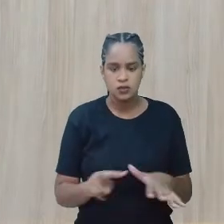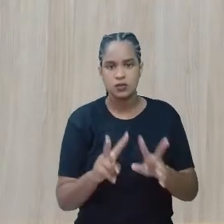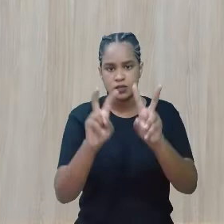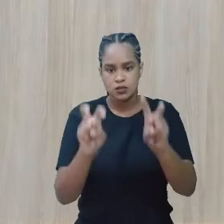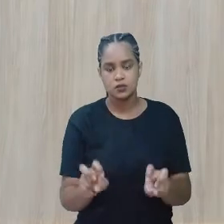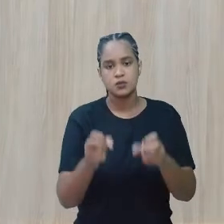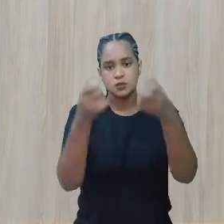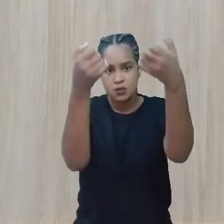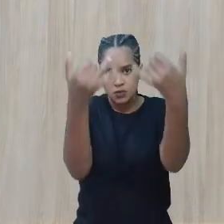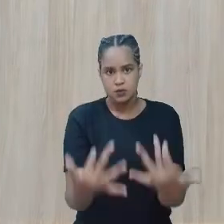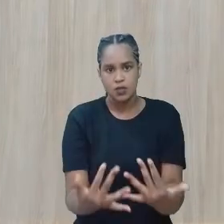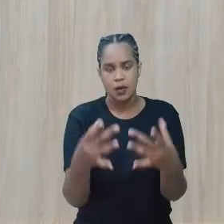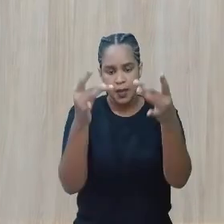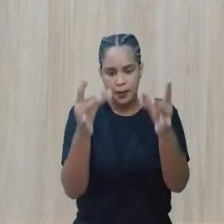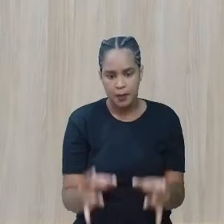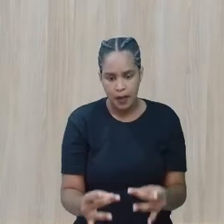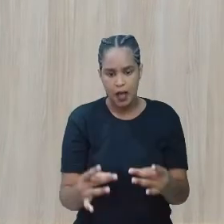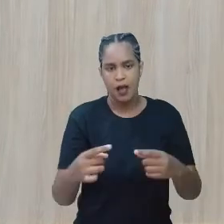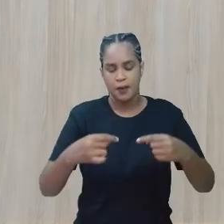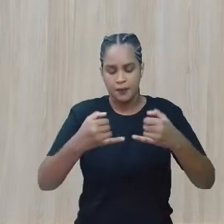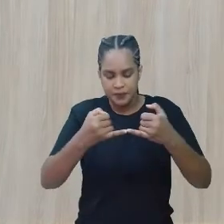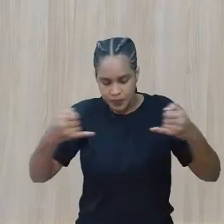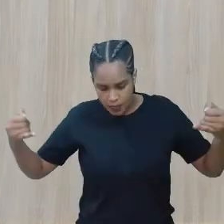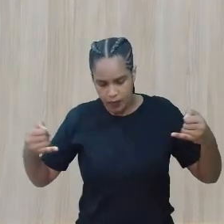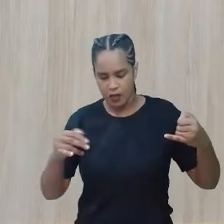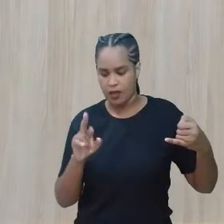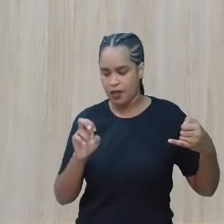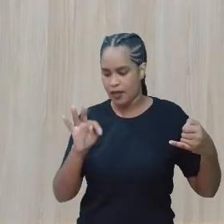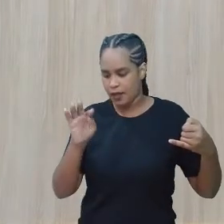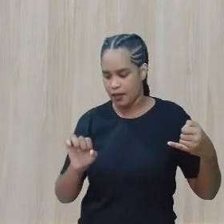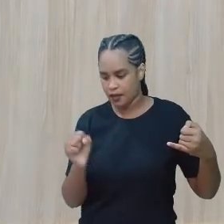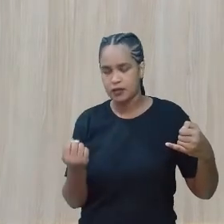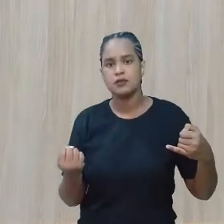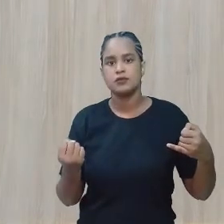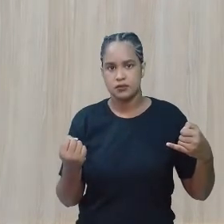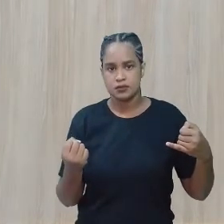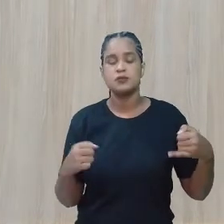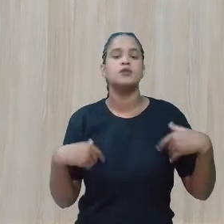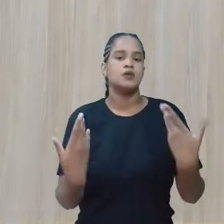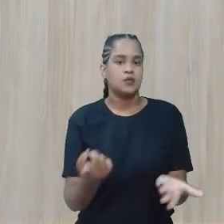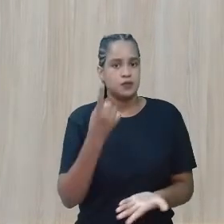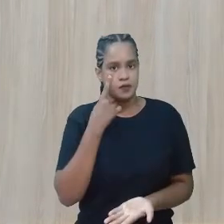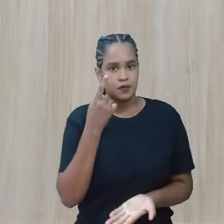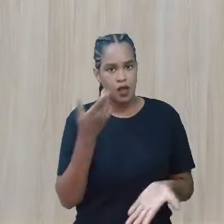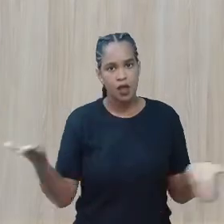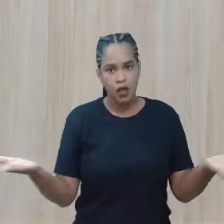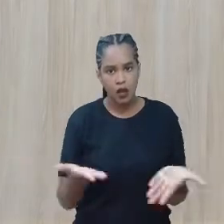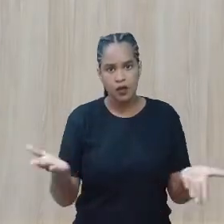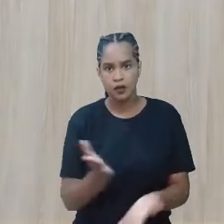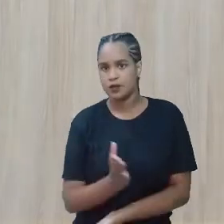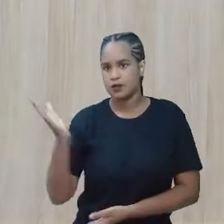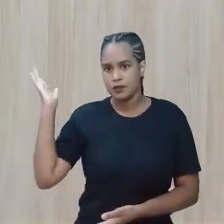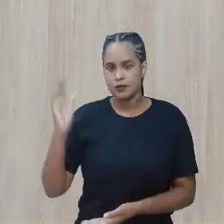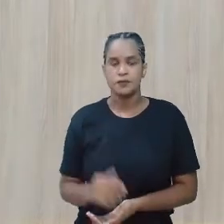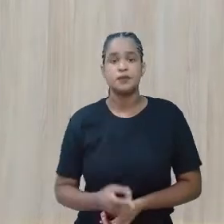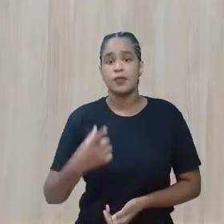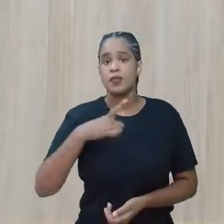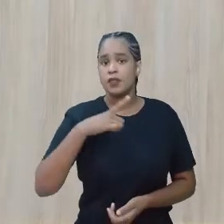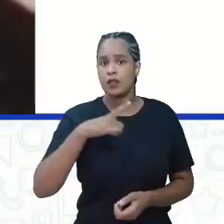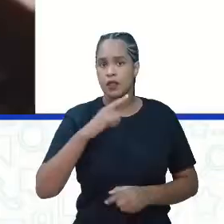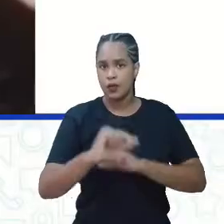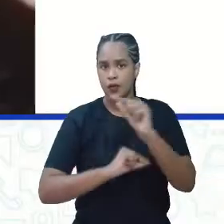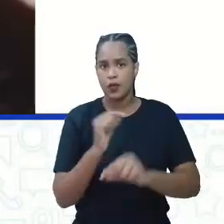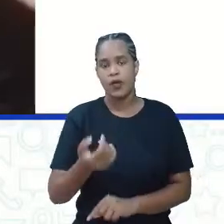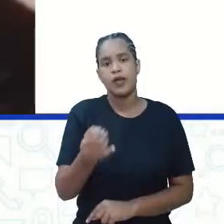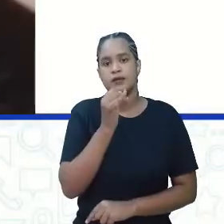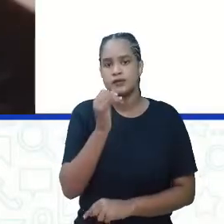falando sobre retas, segmentos de retas e suas classificações, tá joia? Então acompanha aqui comigo. Vamos lá, eu tenho aqui, trouxe